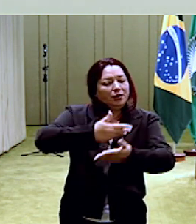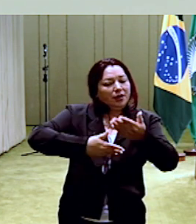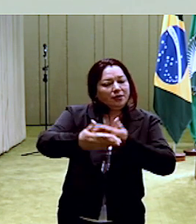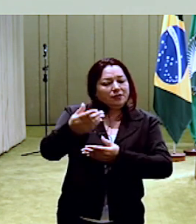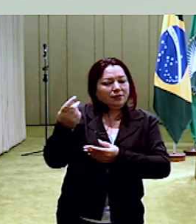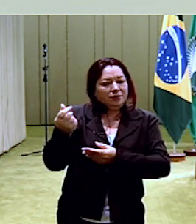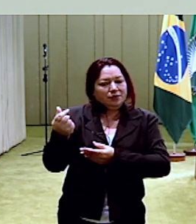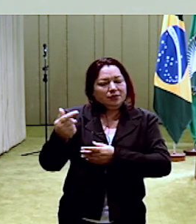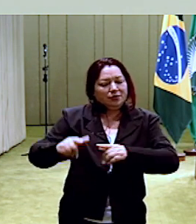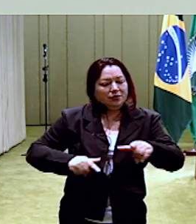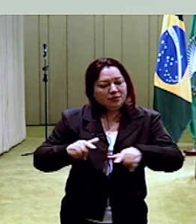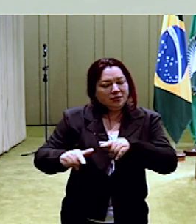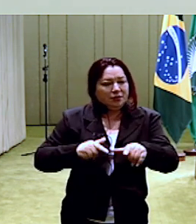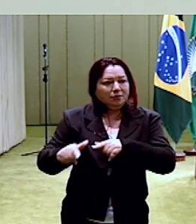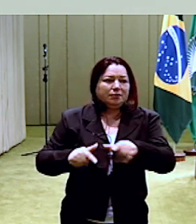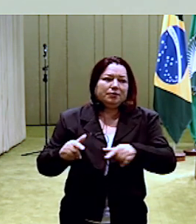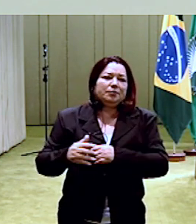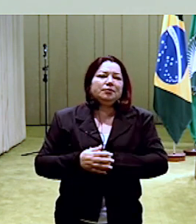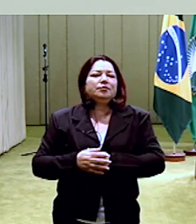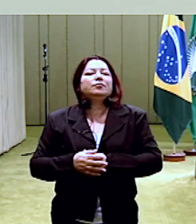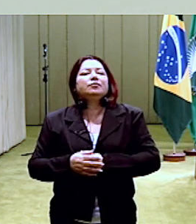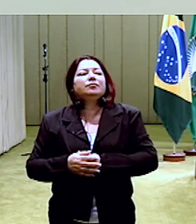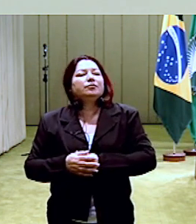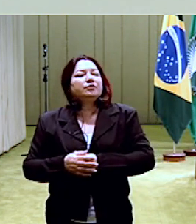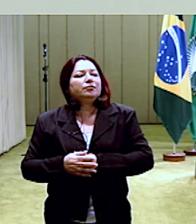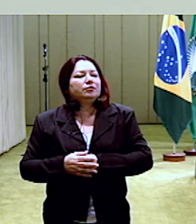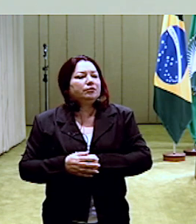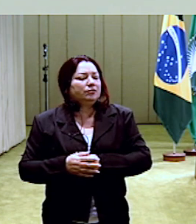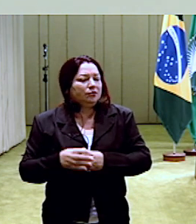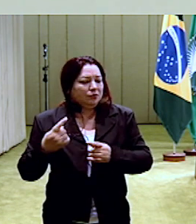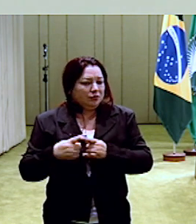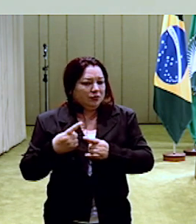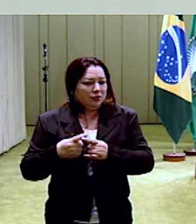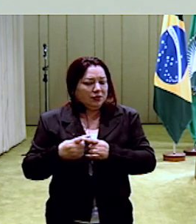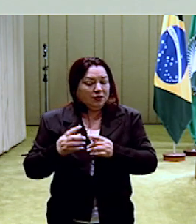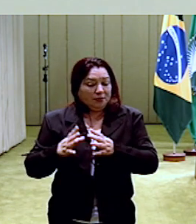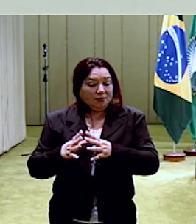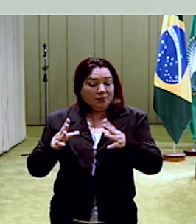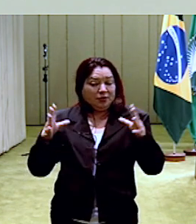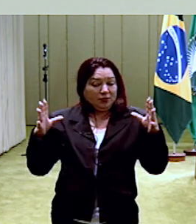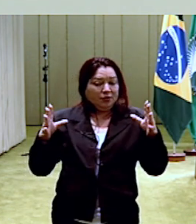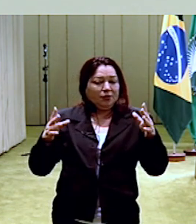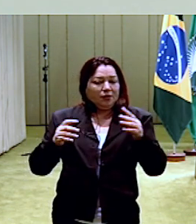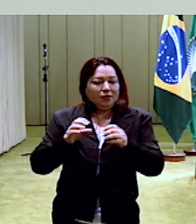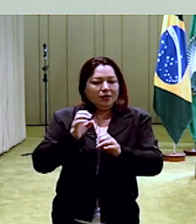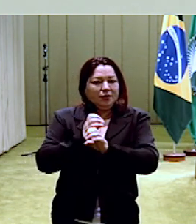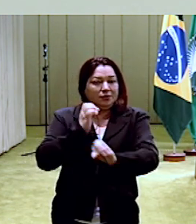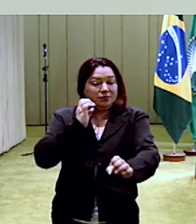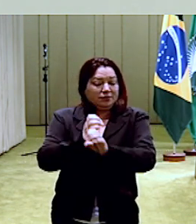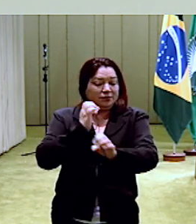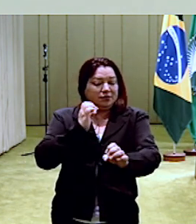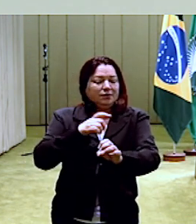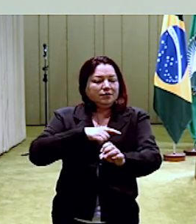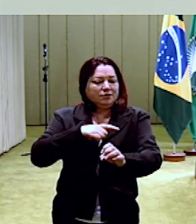do financiamento de serviços, né, que era o grosso de volume que tinha, que eram as obras de engenharia que eram